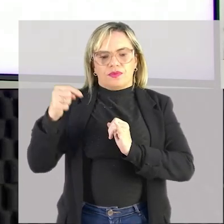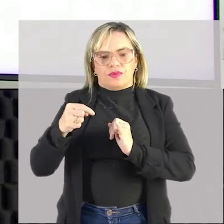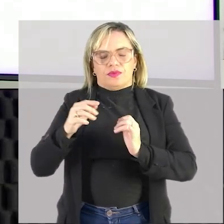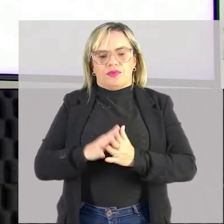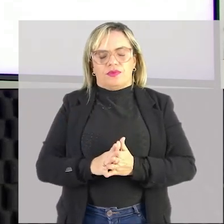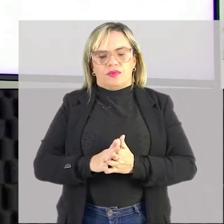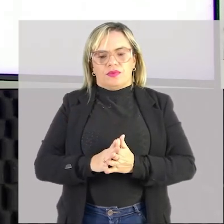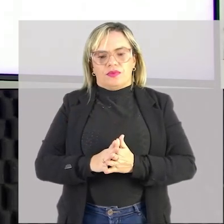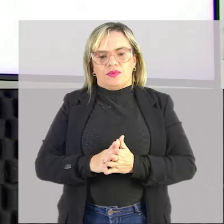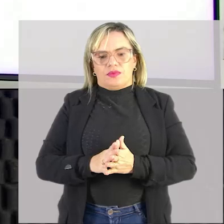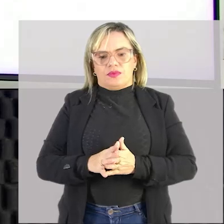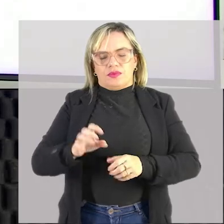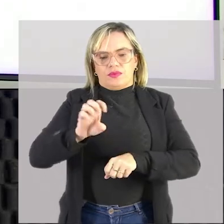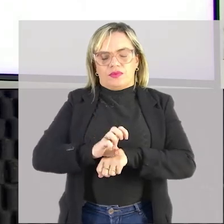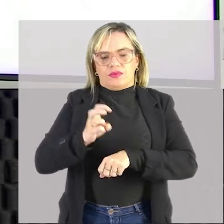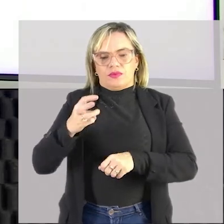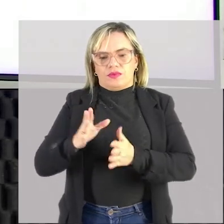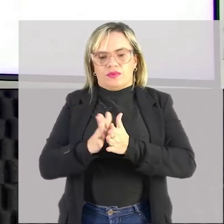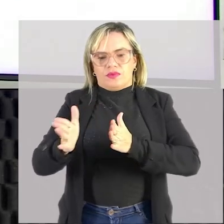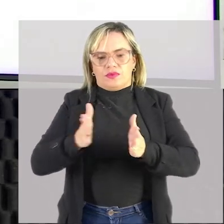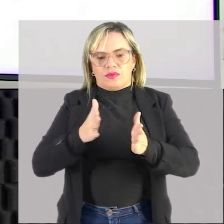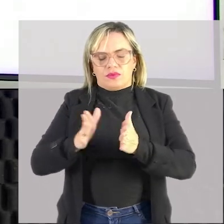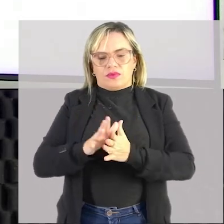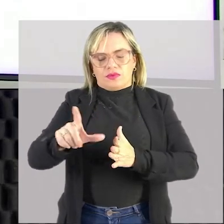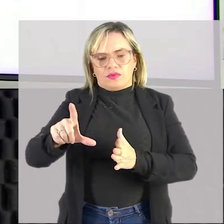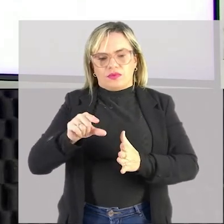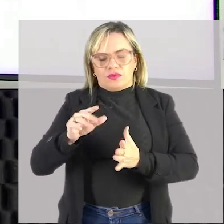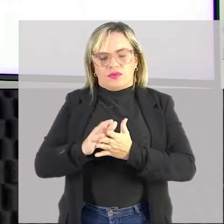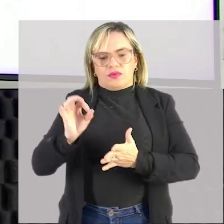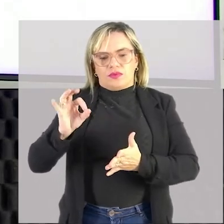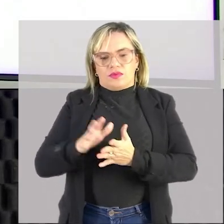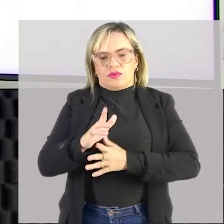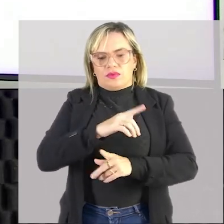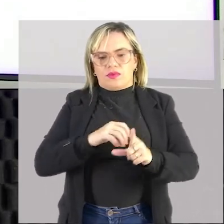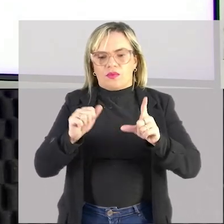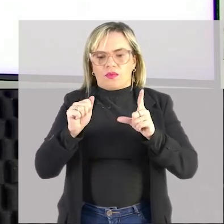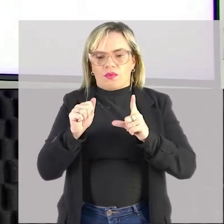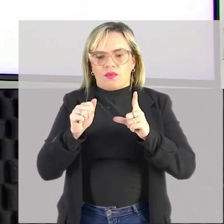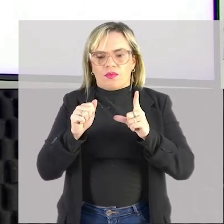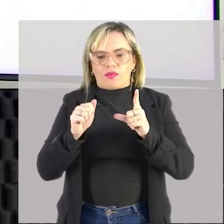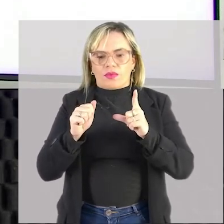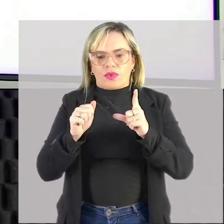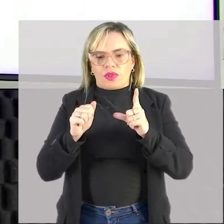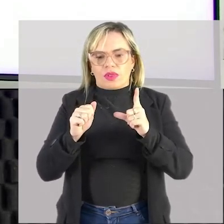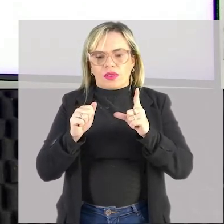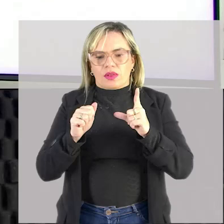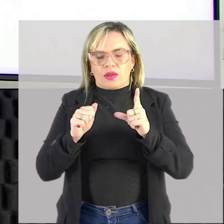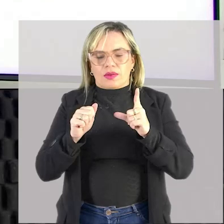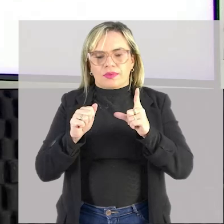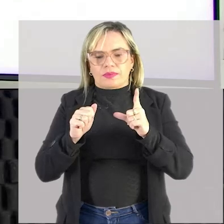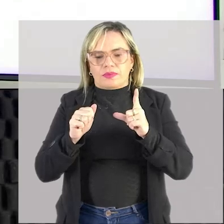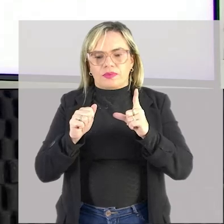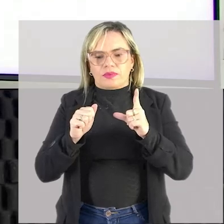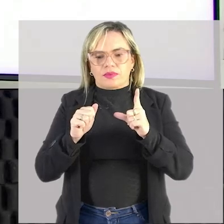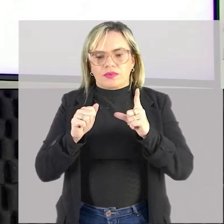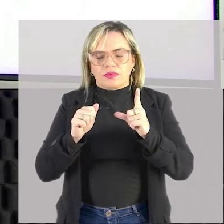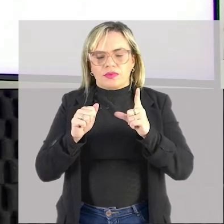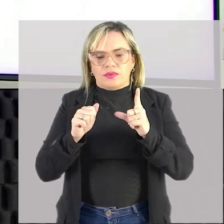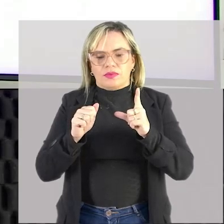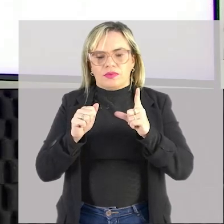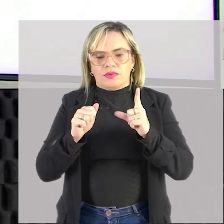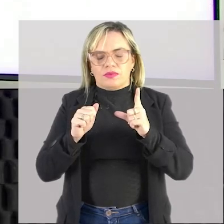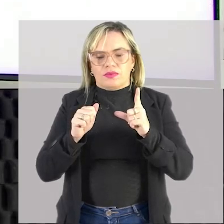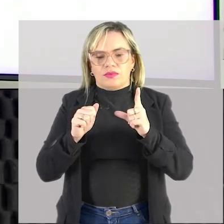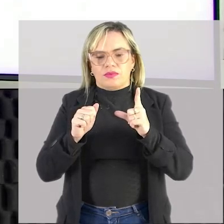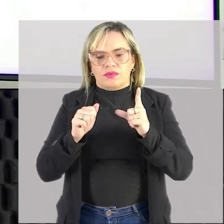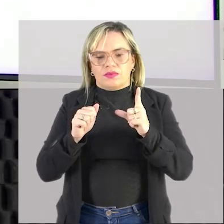marca a alternativa correta. A letra A, os jesuítas não se apossavam do trabalho dos índios em benefício próprio e